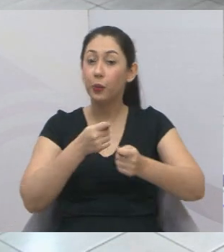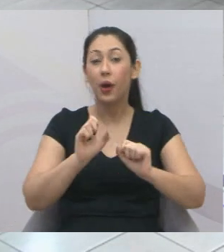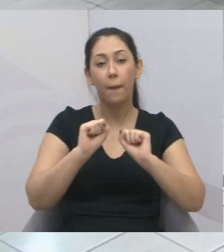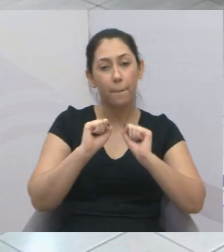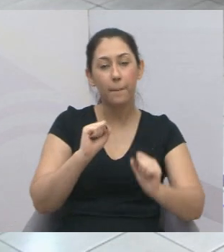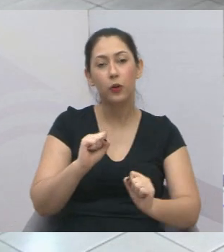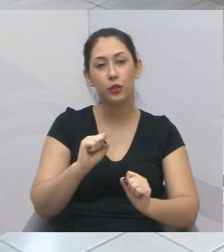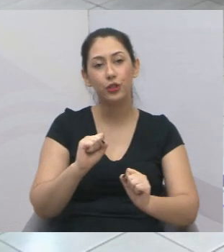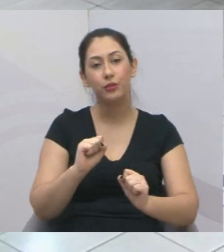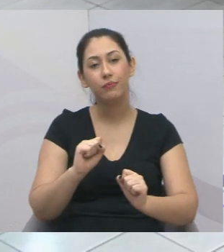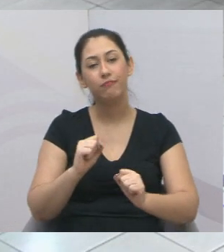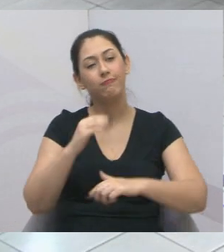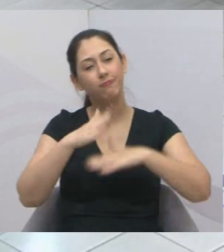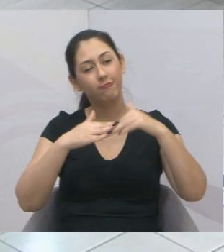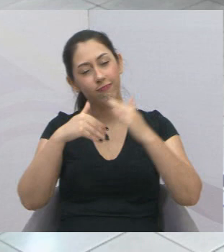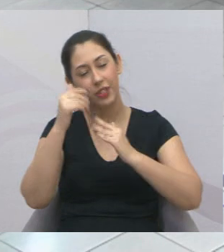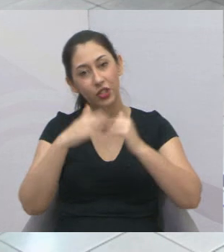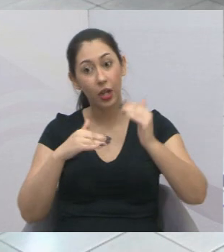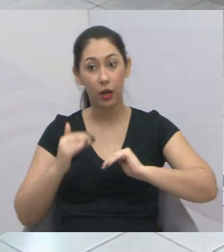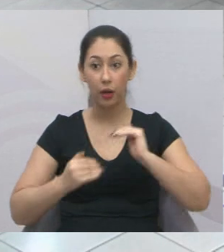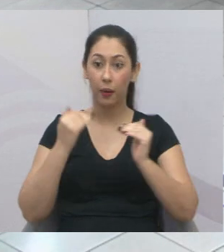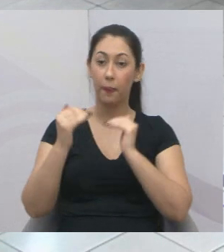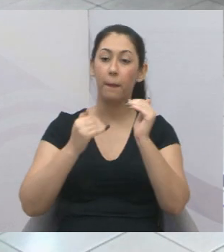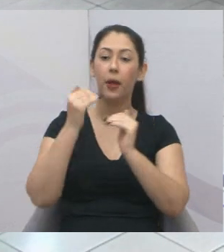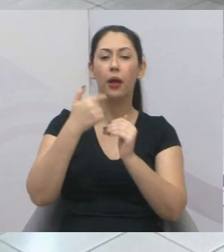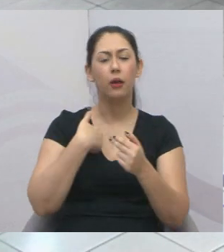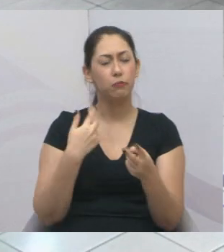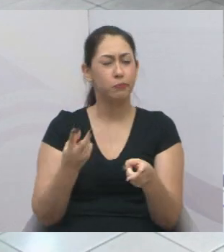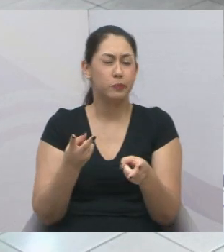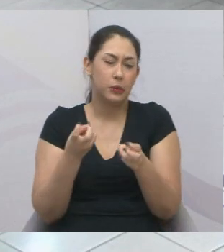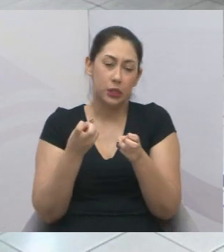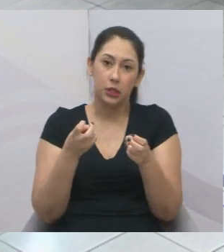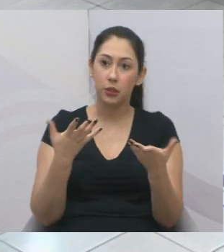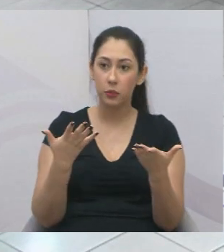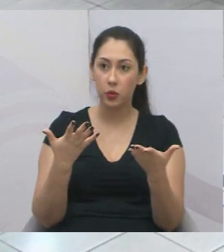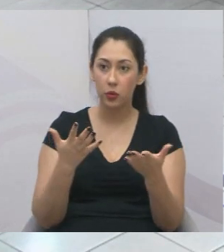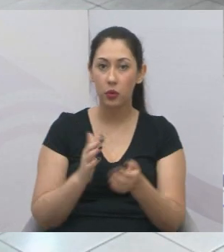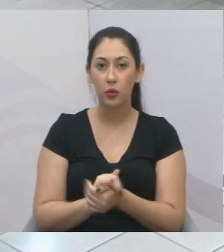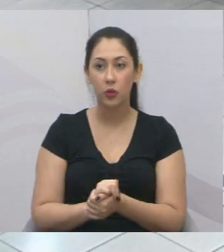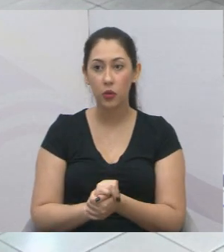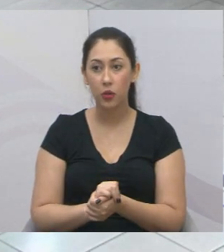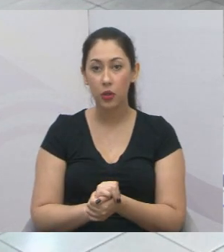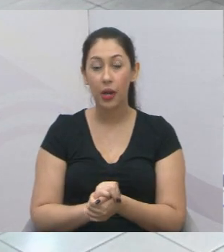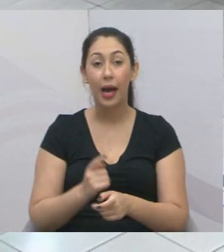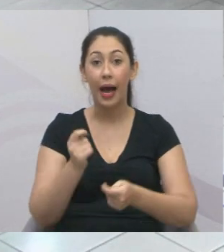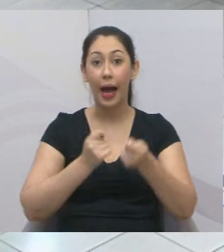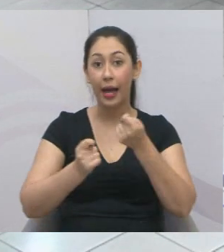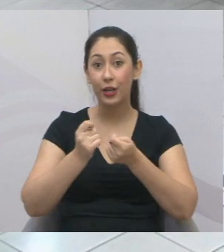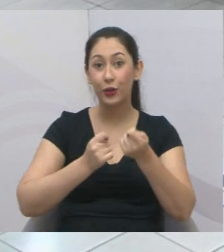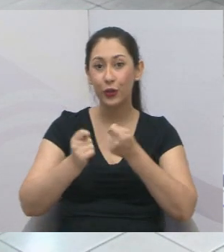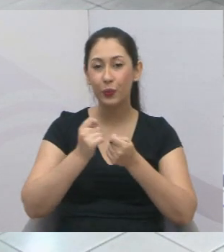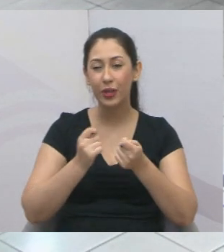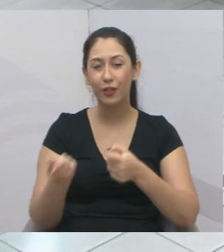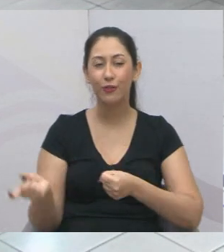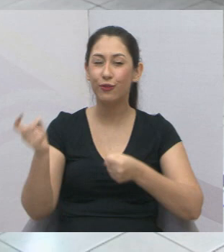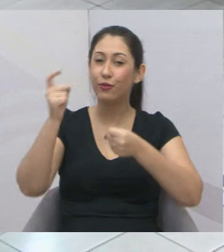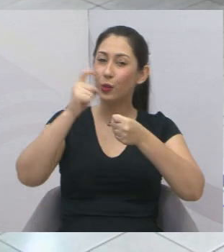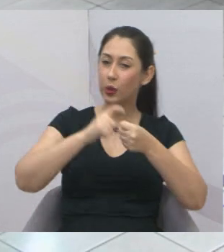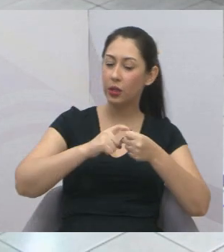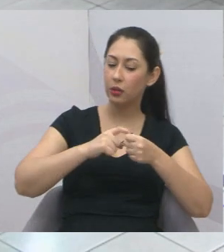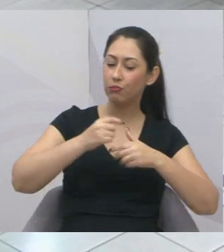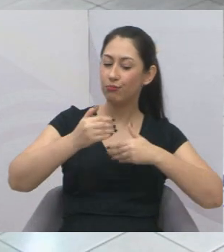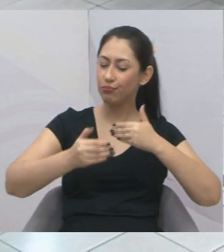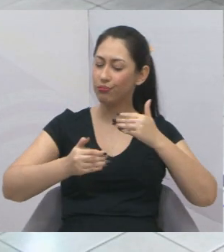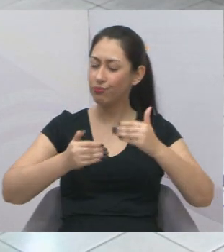adequados e está atuando de uma forma avassaladora. Eu vejo dessa forma, que a nossa economia está retornando, embora às vezes passe devagar, mas